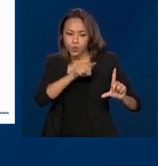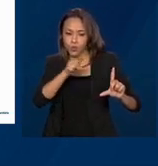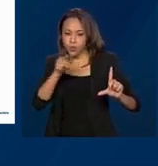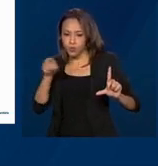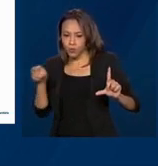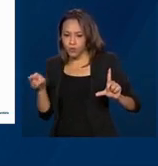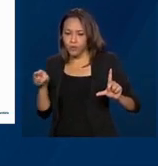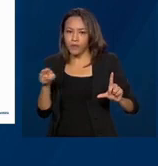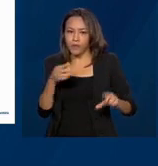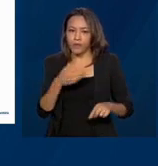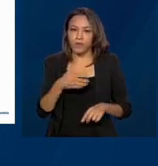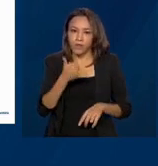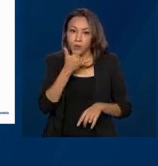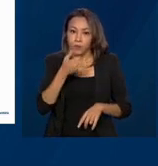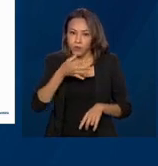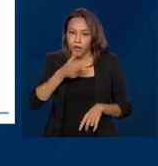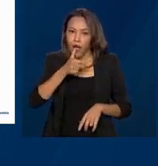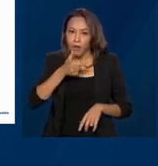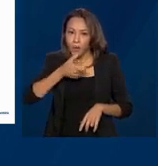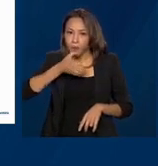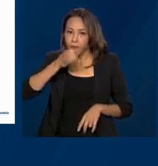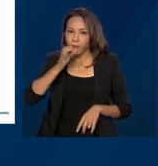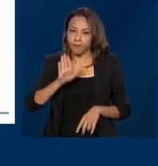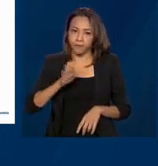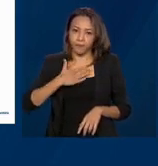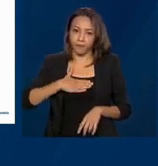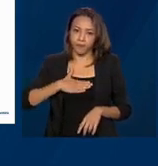Deixa eu só tomar uma água aqui, gente.